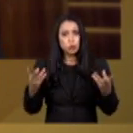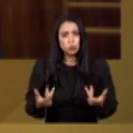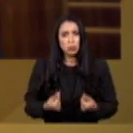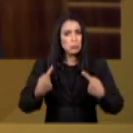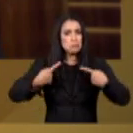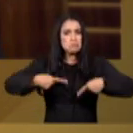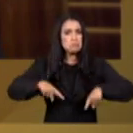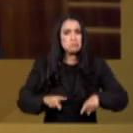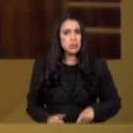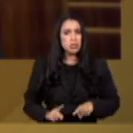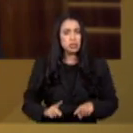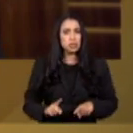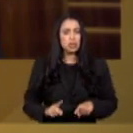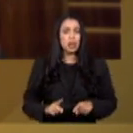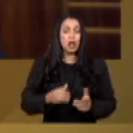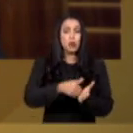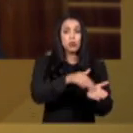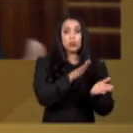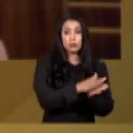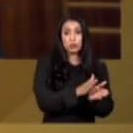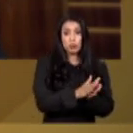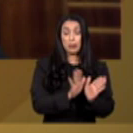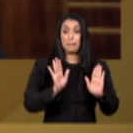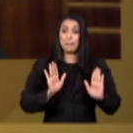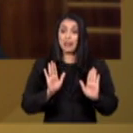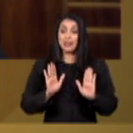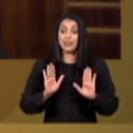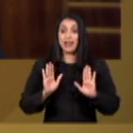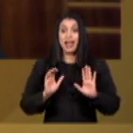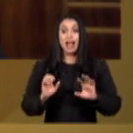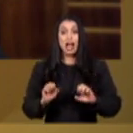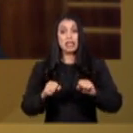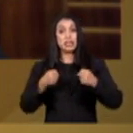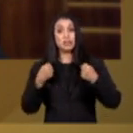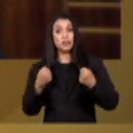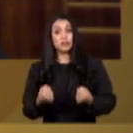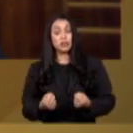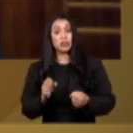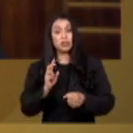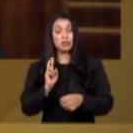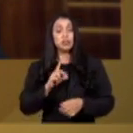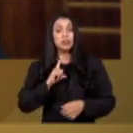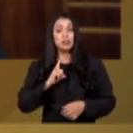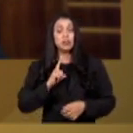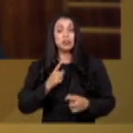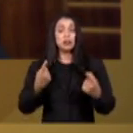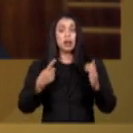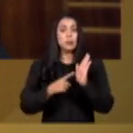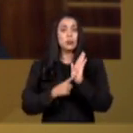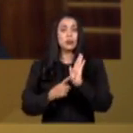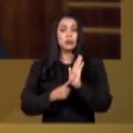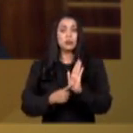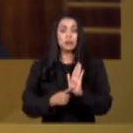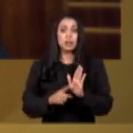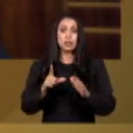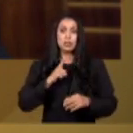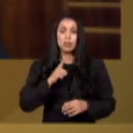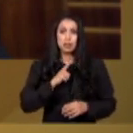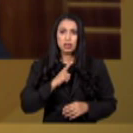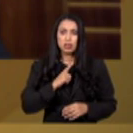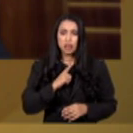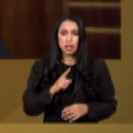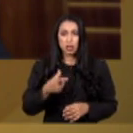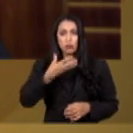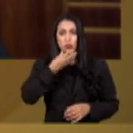impedir o mencionado art popular rádio utilizar a ponta causa impeditiva ou seja a existência